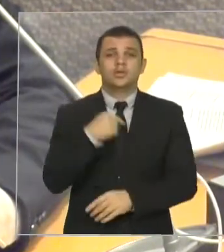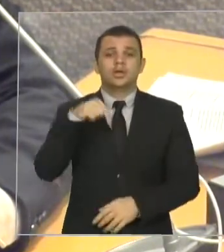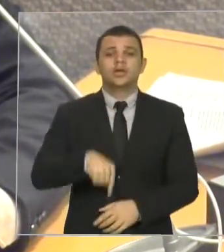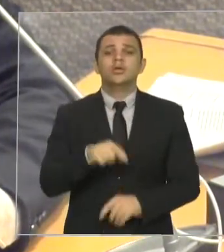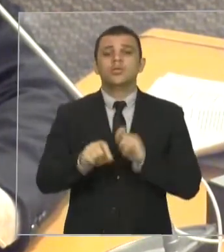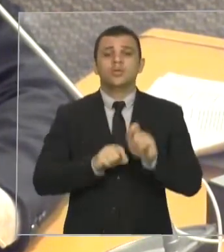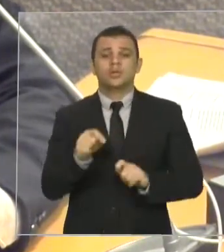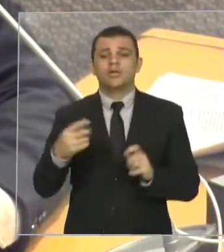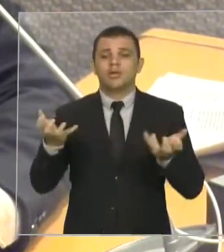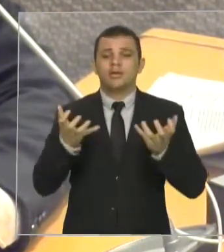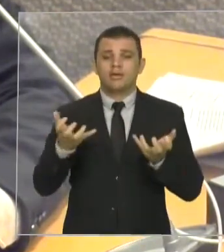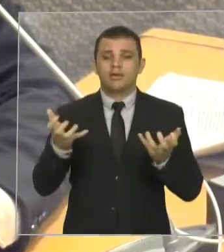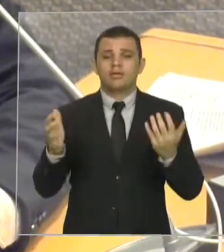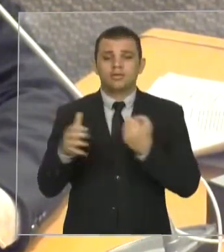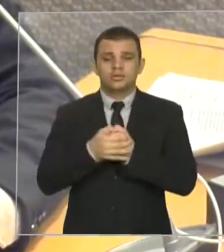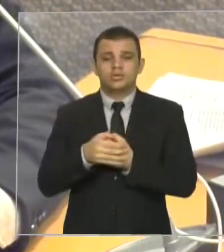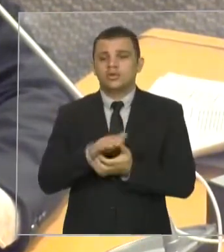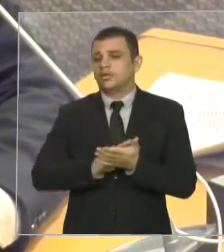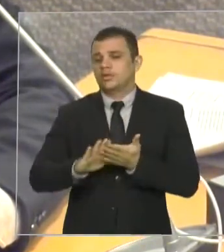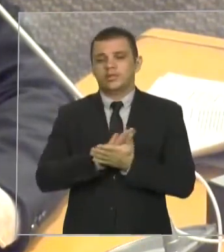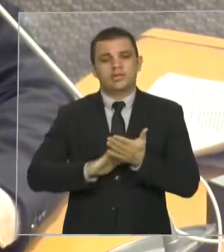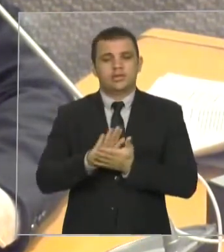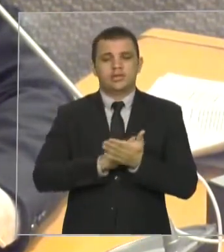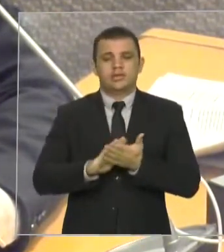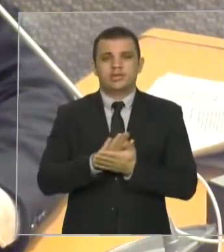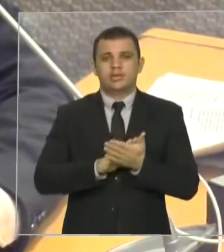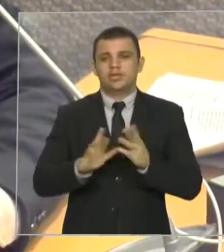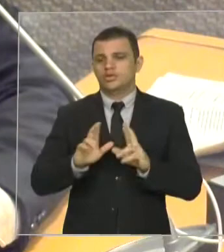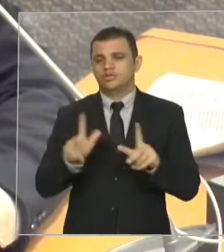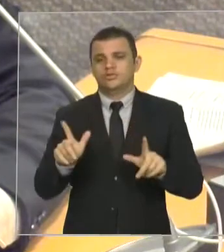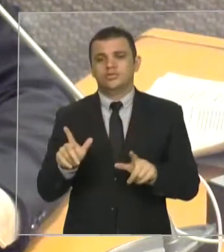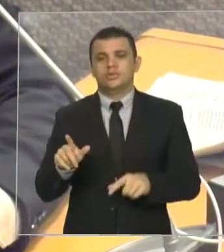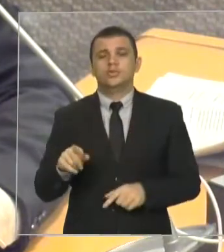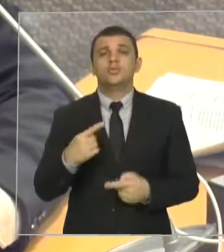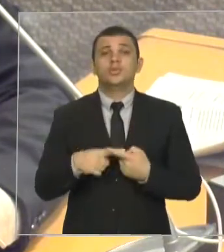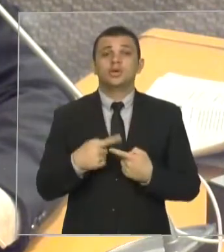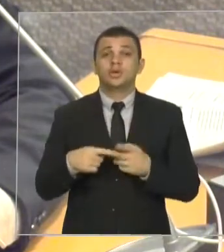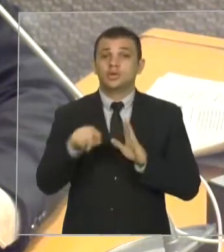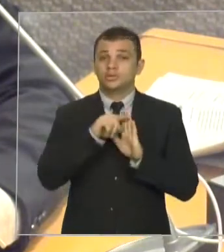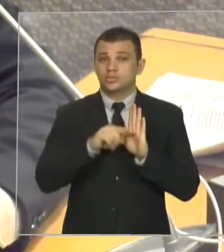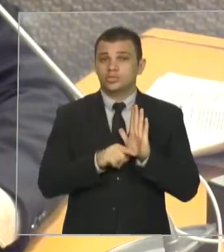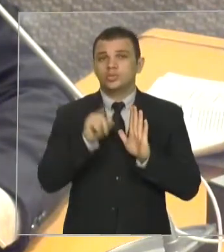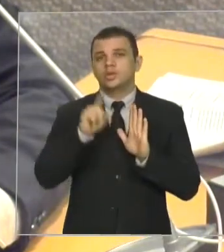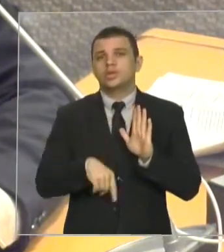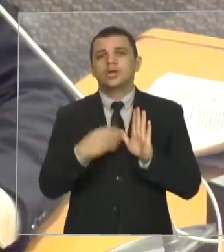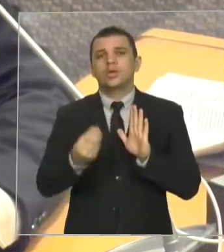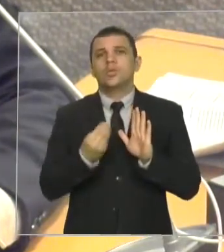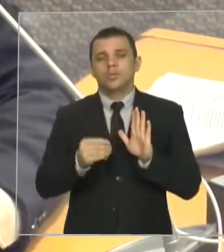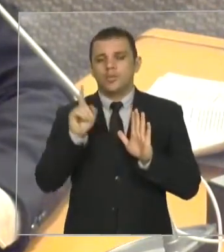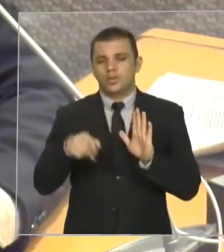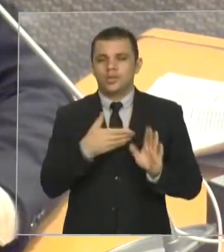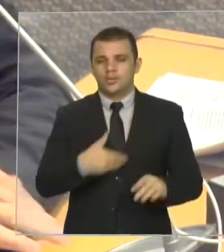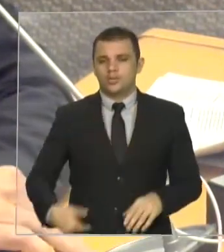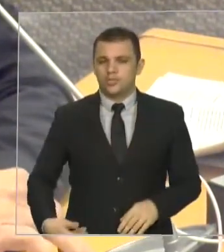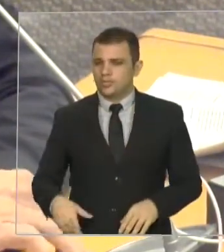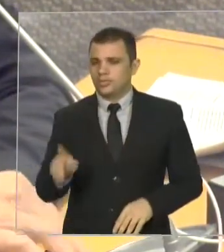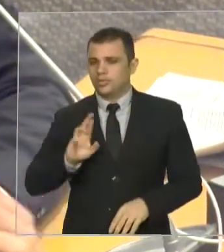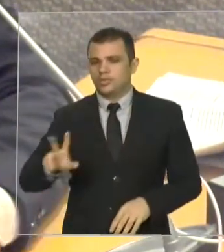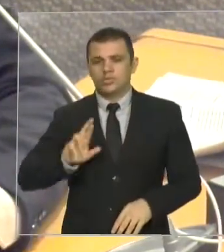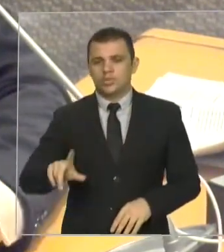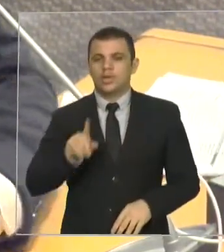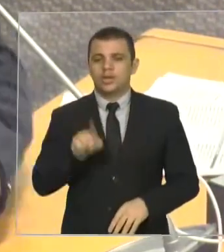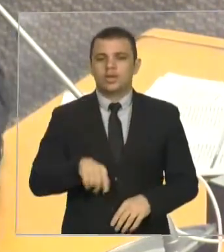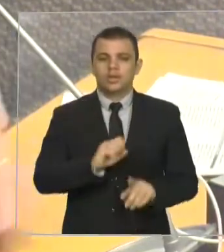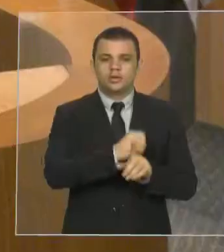esconder absolutamente nada. Muito pelo contrário, porque este plano, repito, foi construído não pelo governo, mas pela sociedade civil.